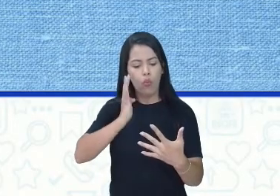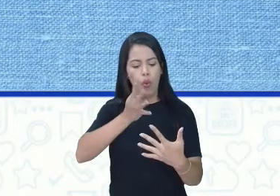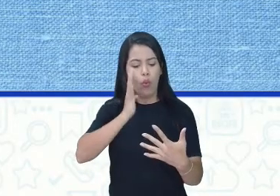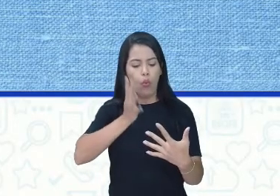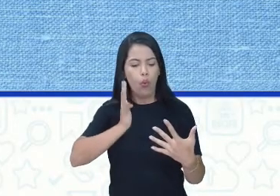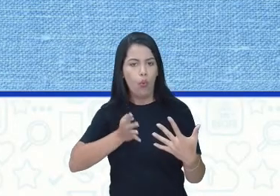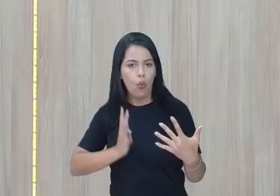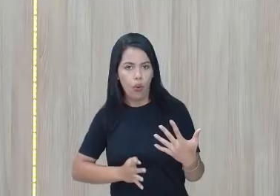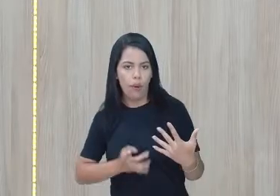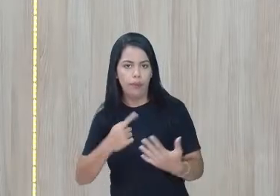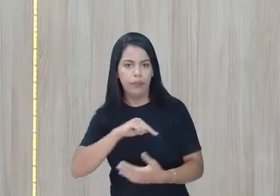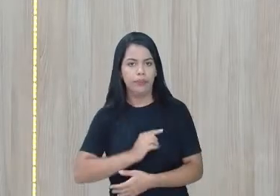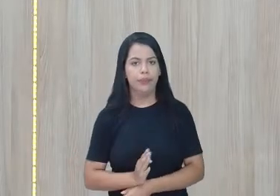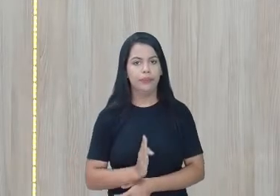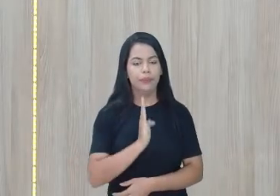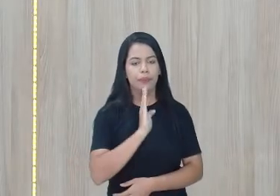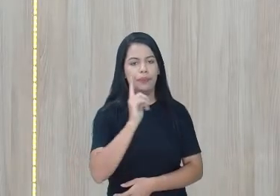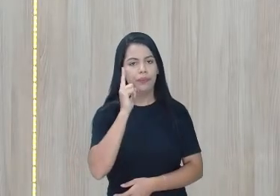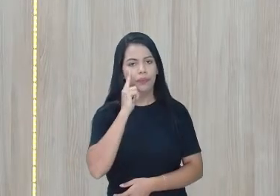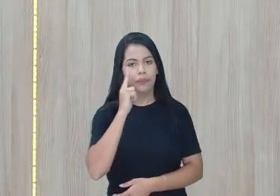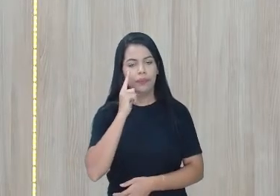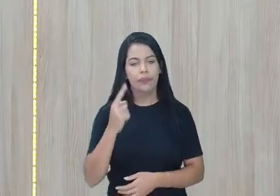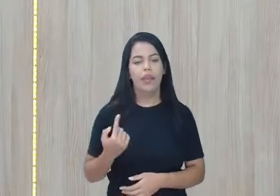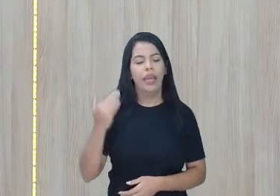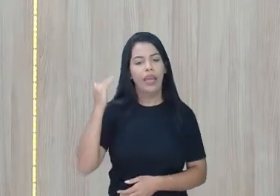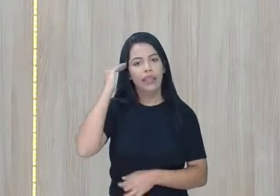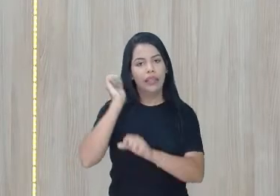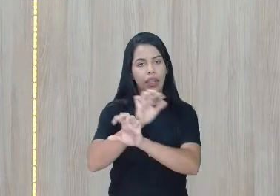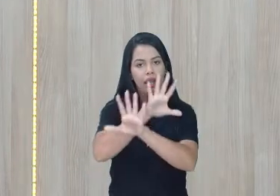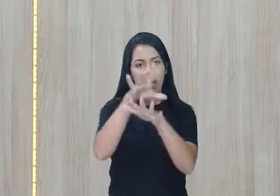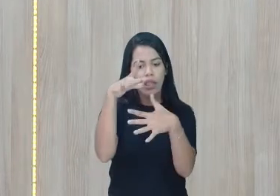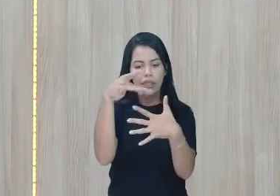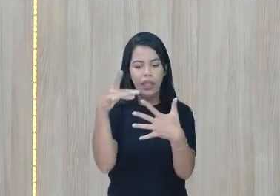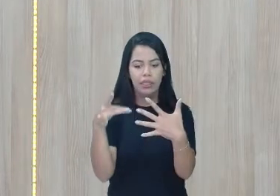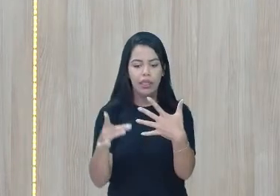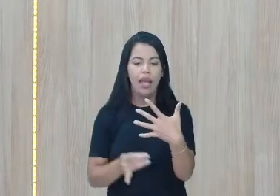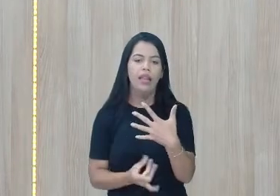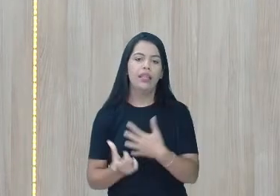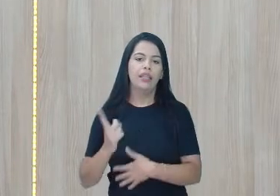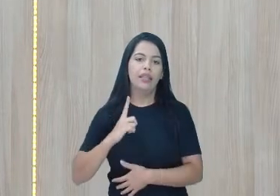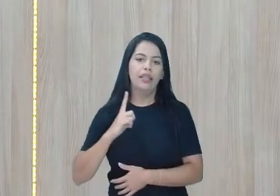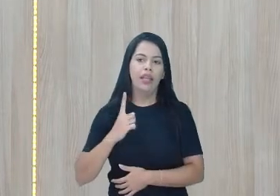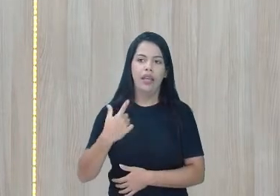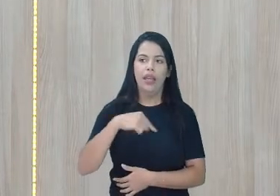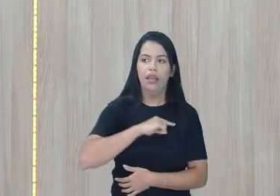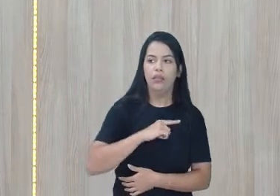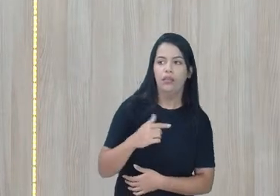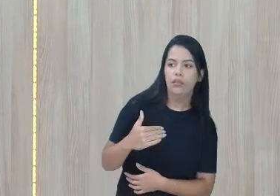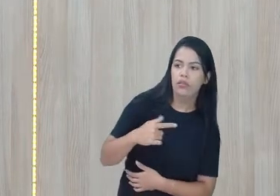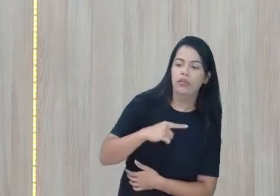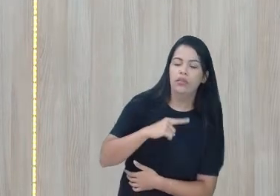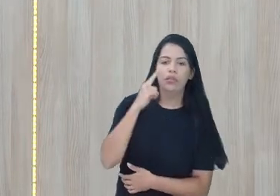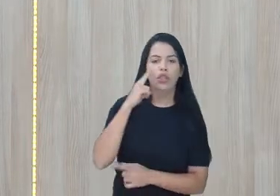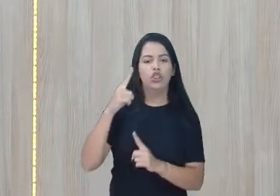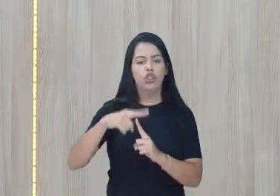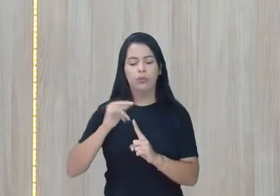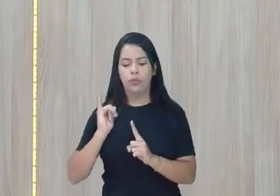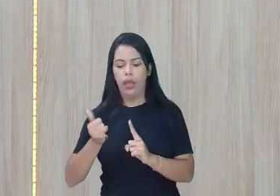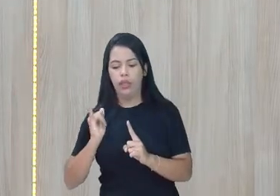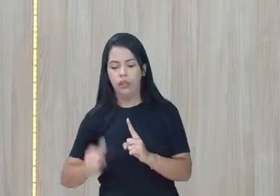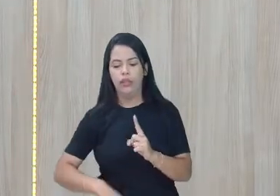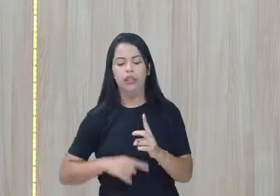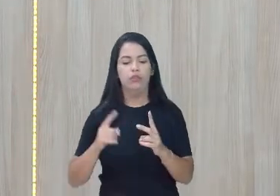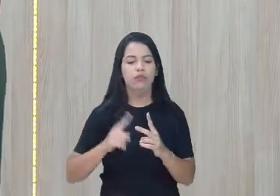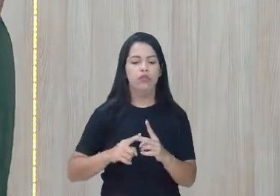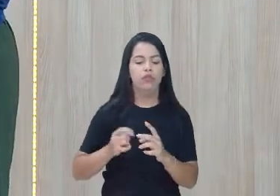para a gente poder entender quais são os detalhes, quais são as nuances que cada uma apresenta. A gente vai ver o tipo narrativo, o tipo descritivo e assim